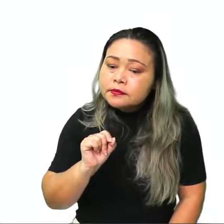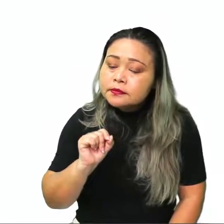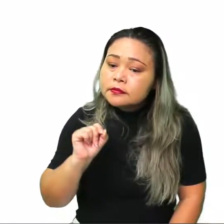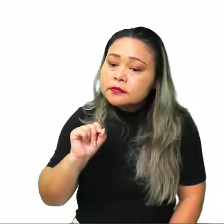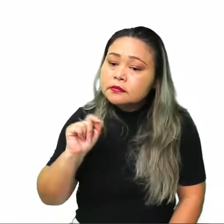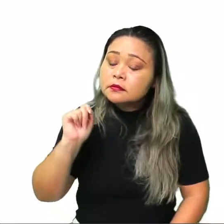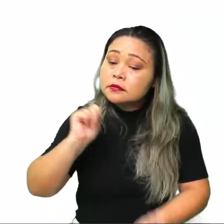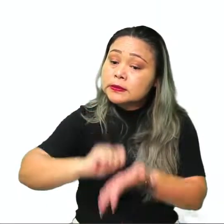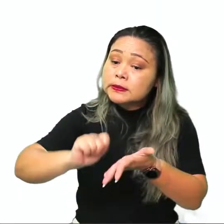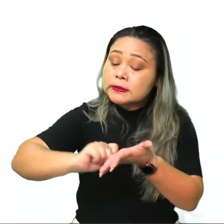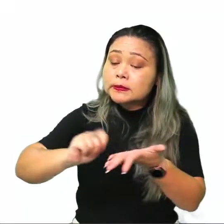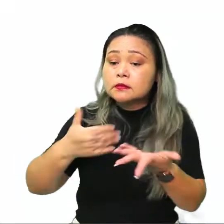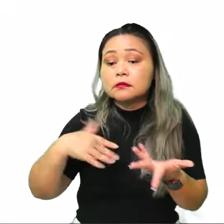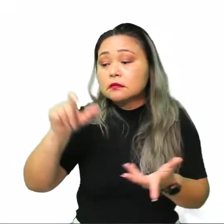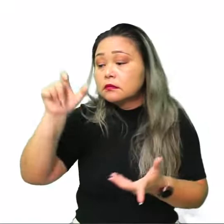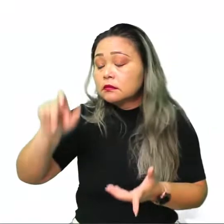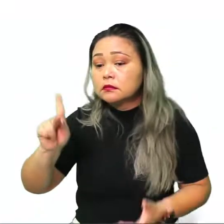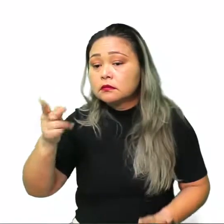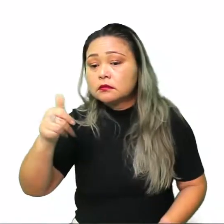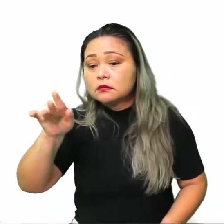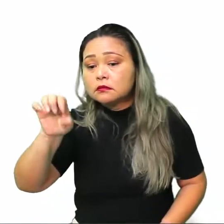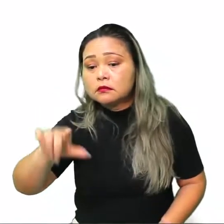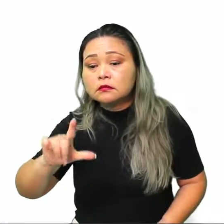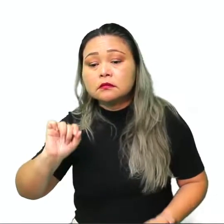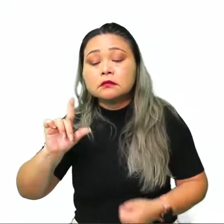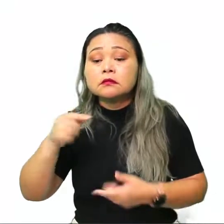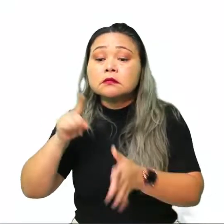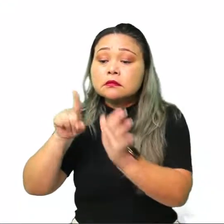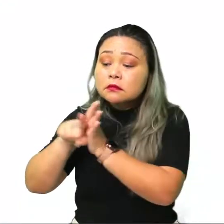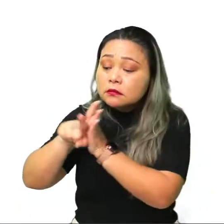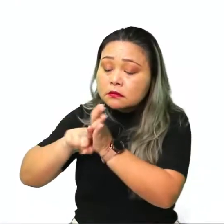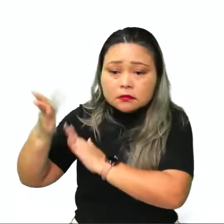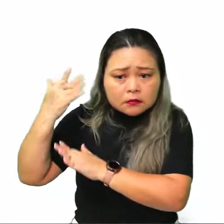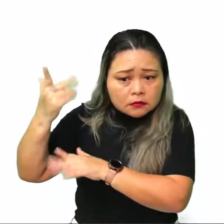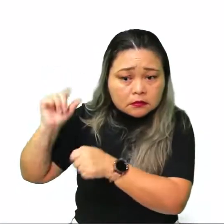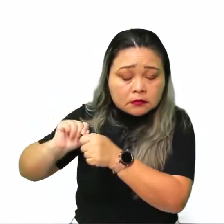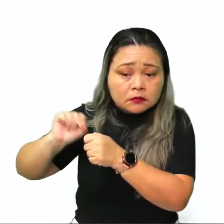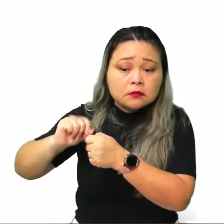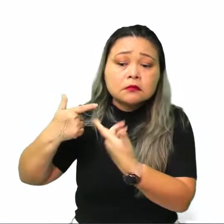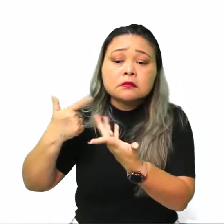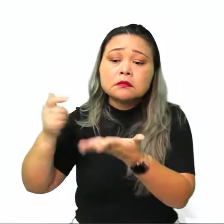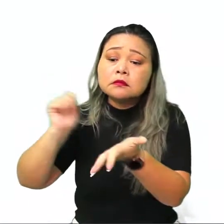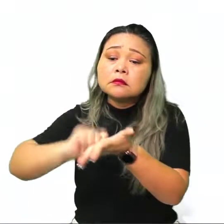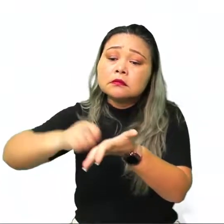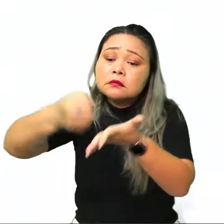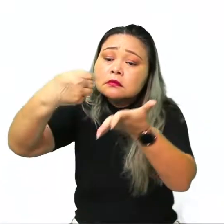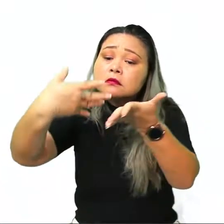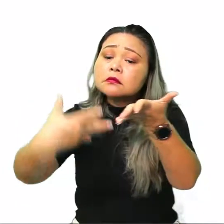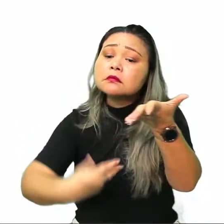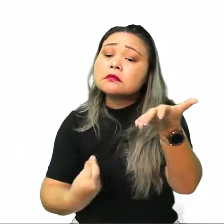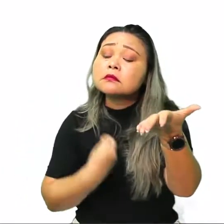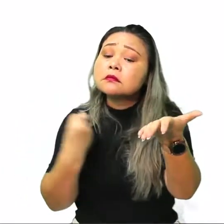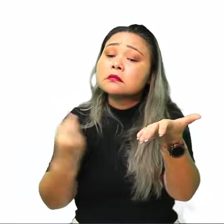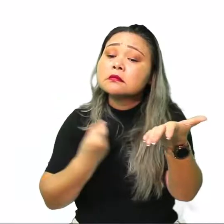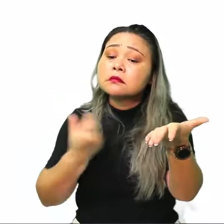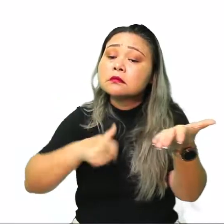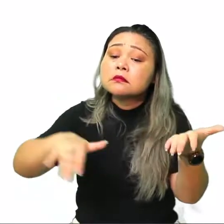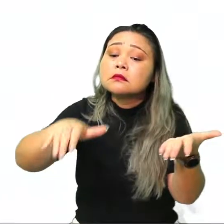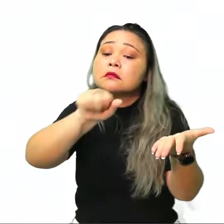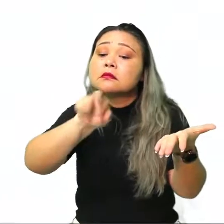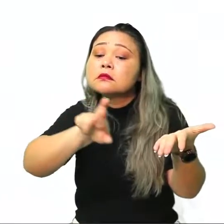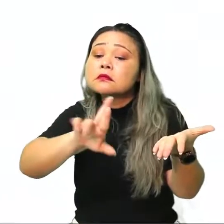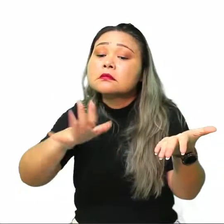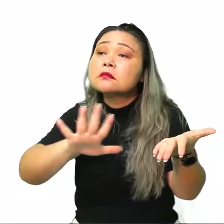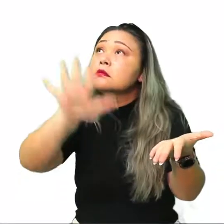foi descrito por Oparin e Haldane, que foram os pesquisadores da época que descreveram como que era o ar